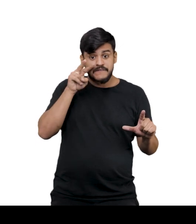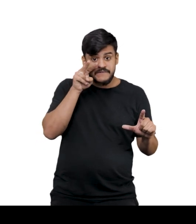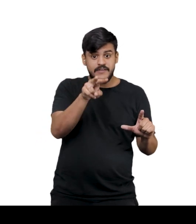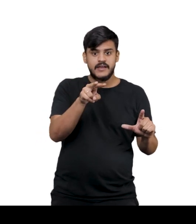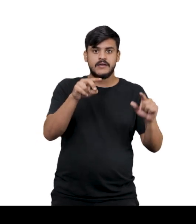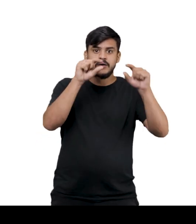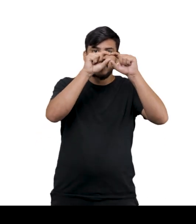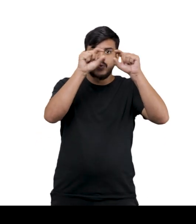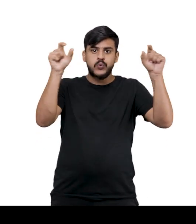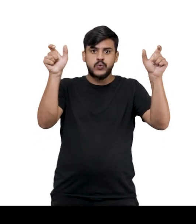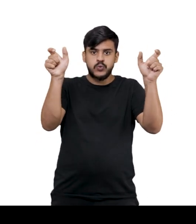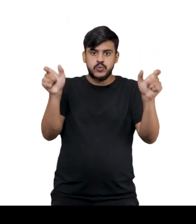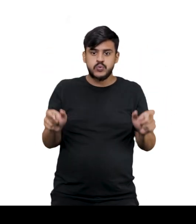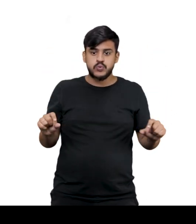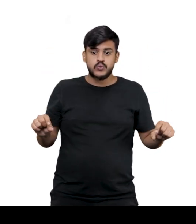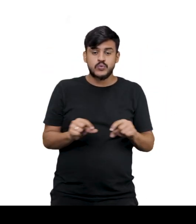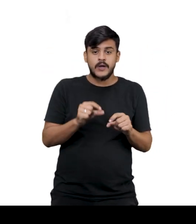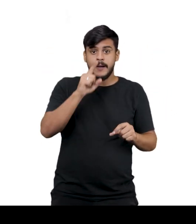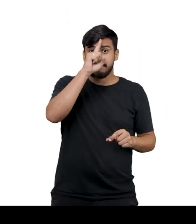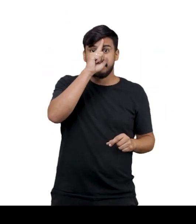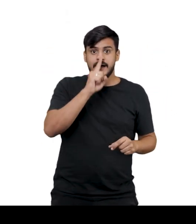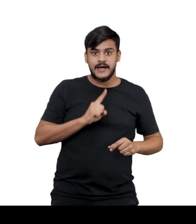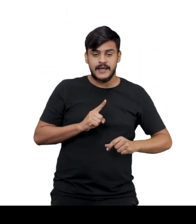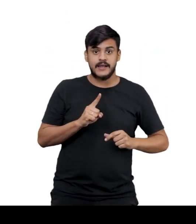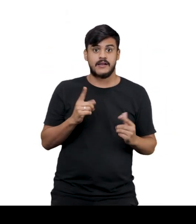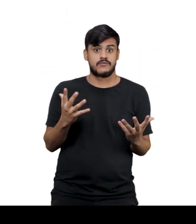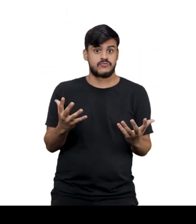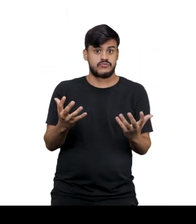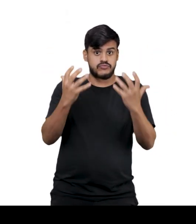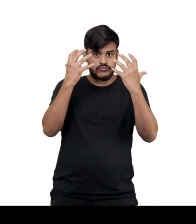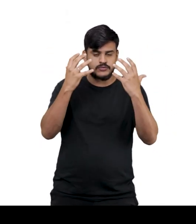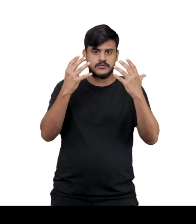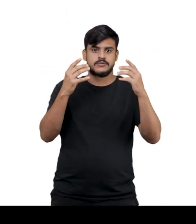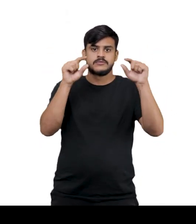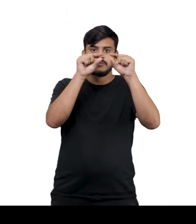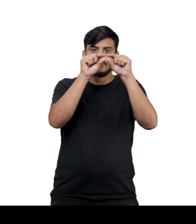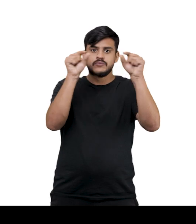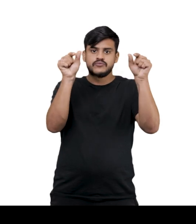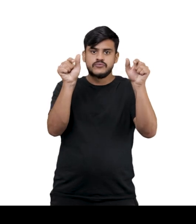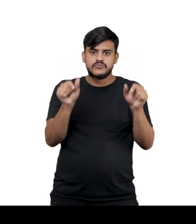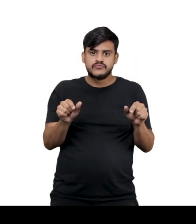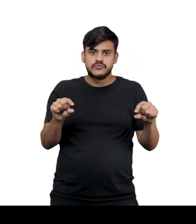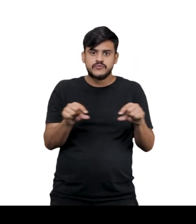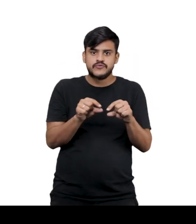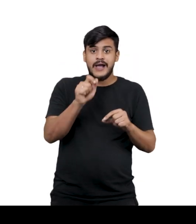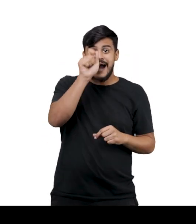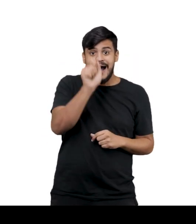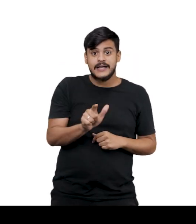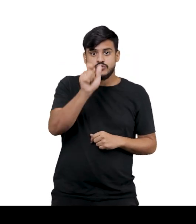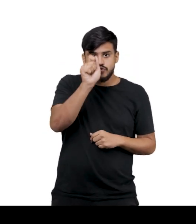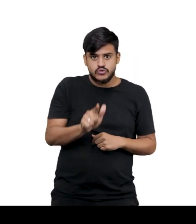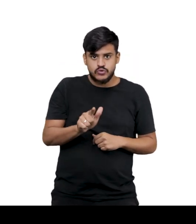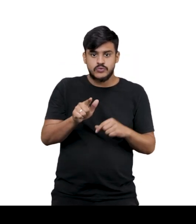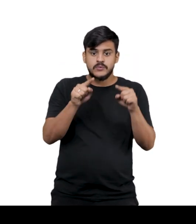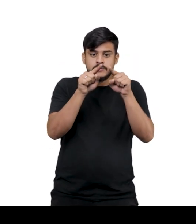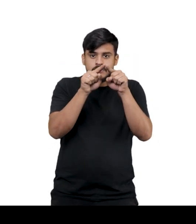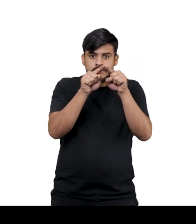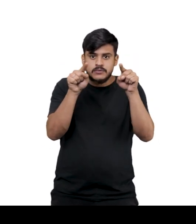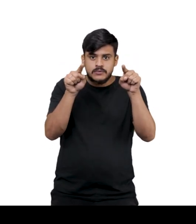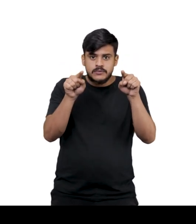primeira vista, destaca-se uma borda amarela intensa que emoldura uma faixa azul, a qual, por sua